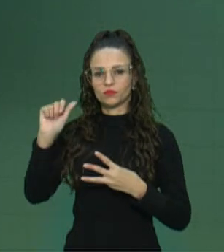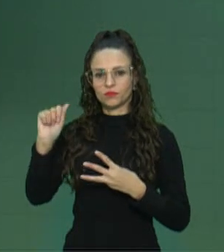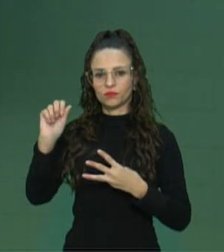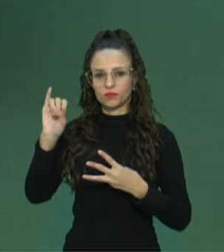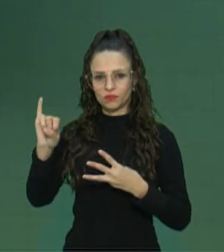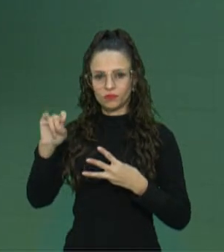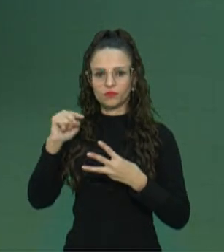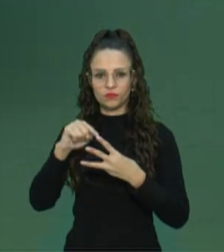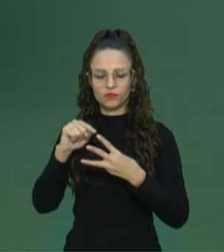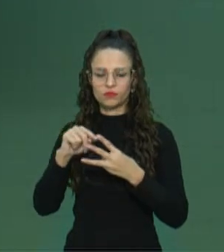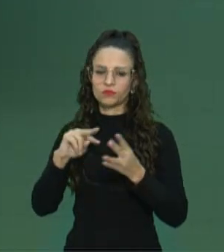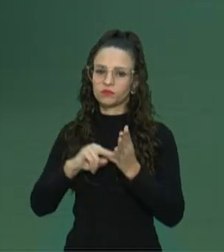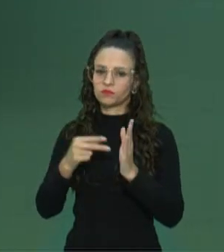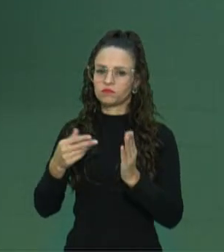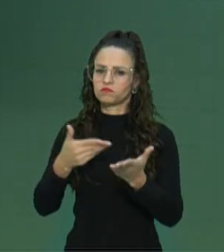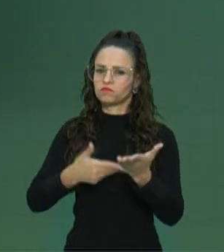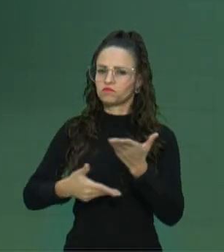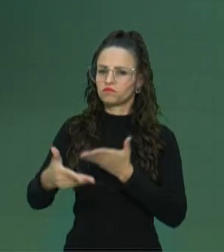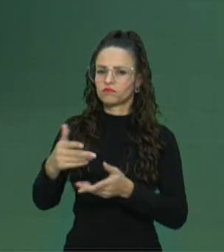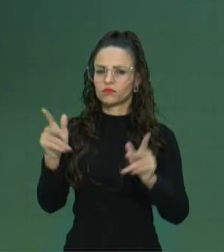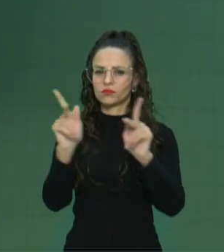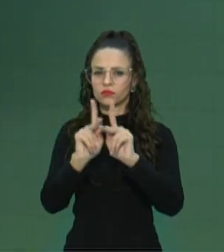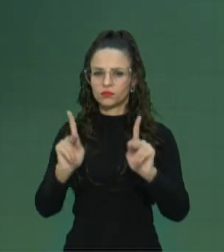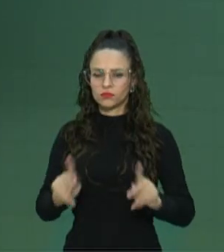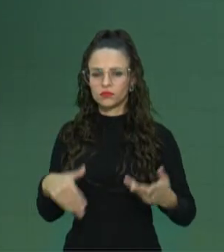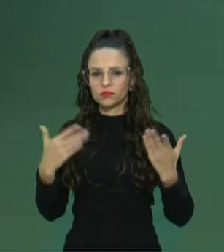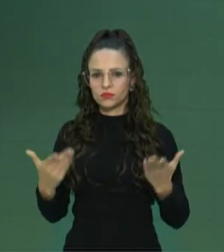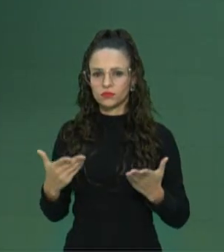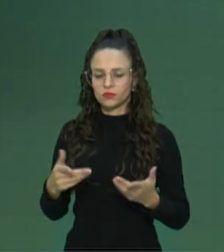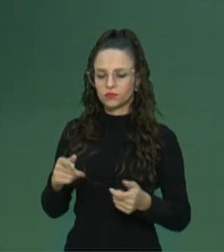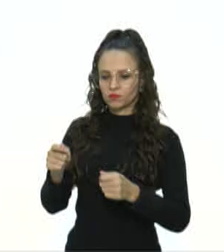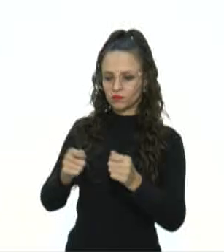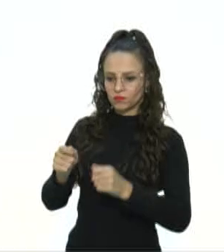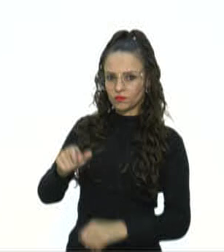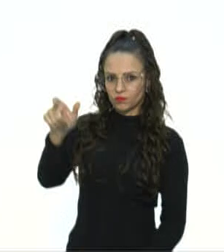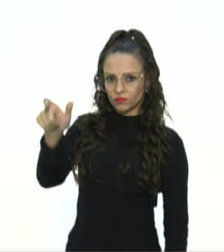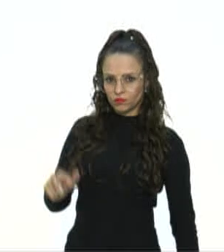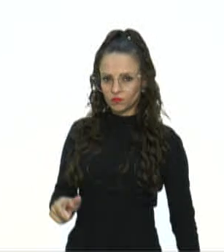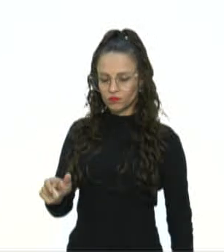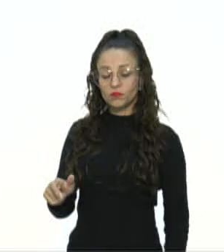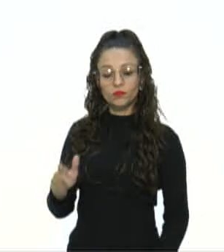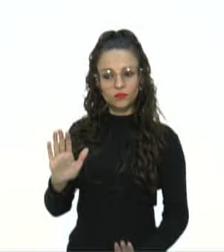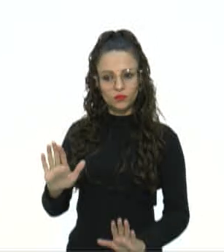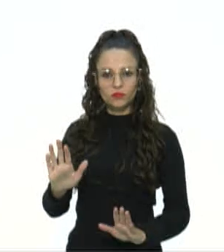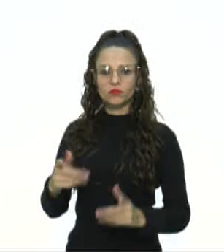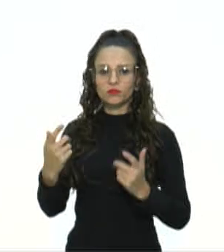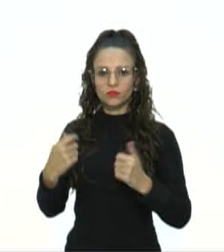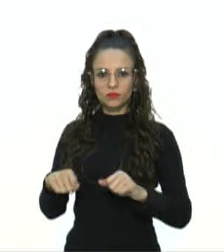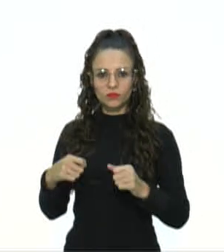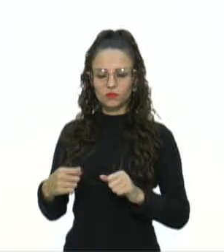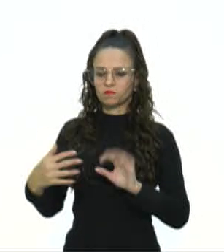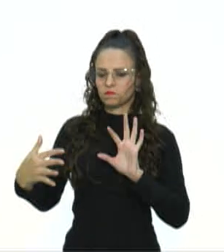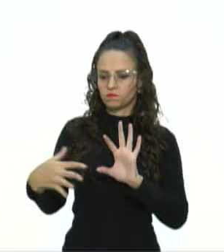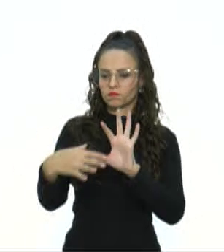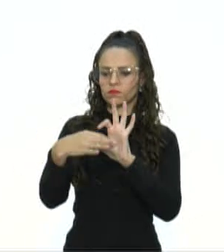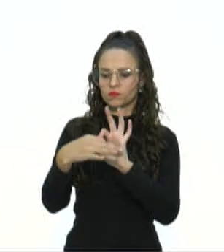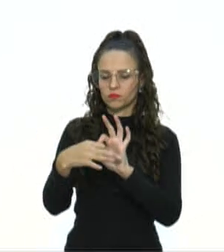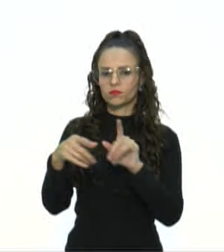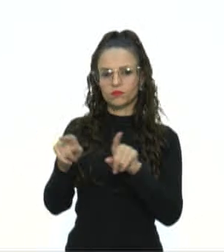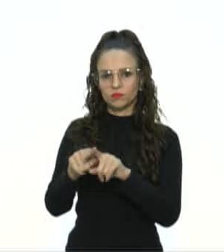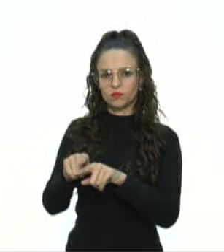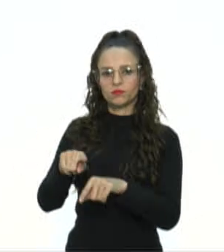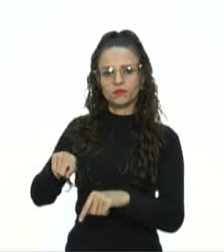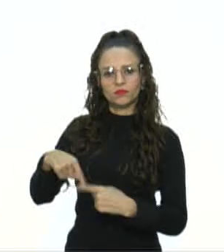né, que significa harmonia. Então para controlar um oponente, primeiramente é necessário tornar-se um só com ele, para em